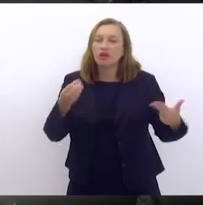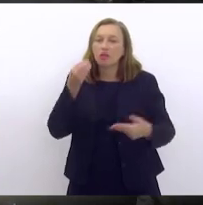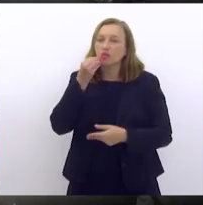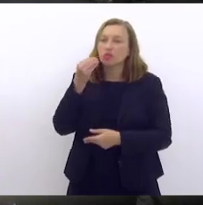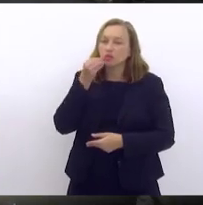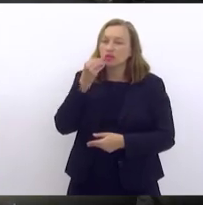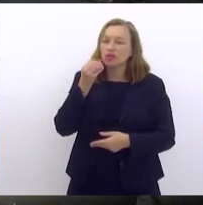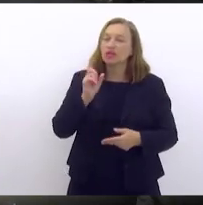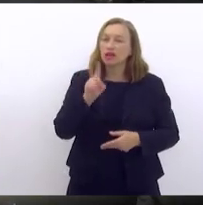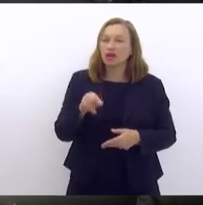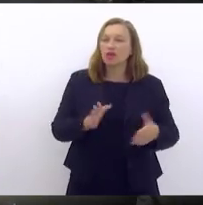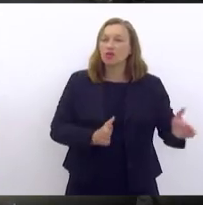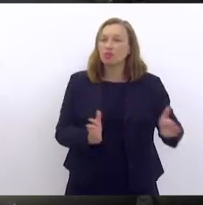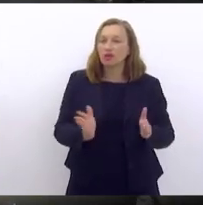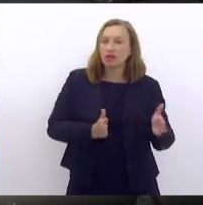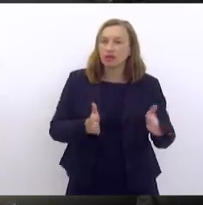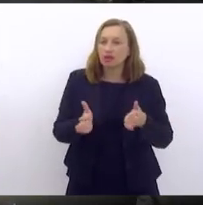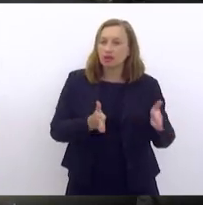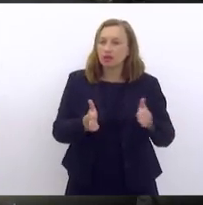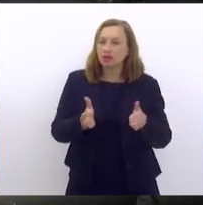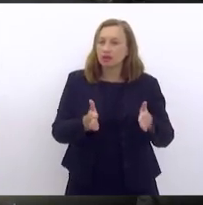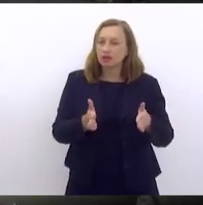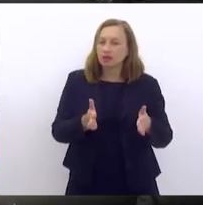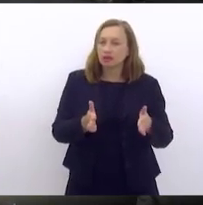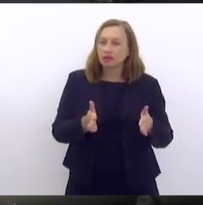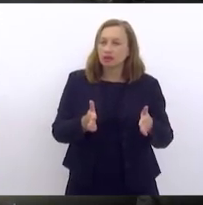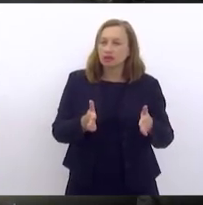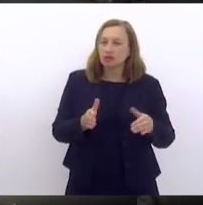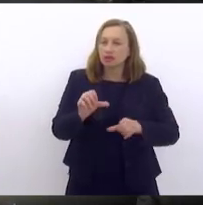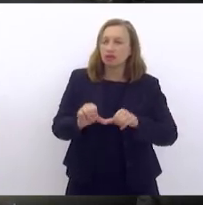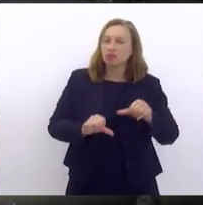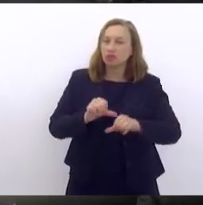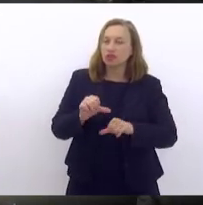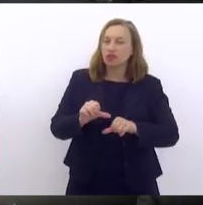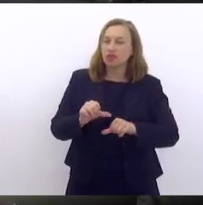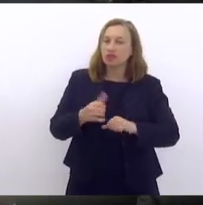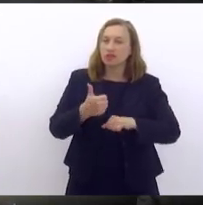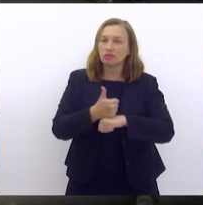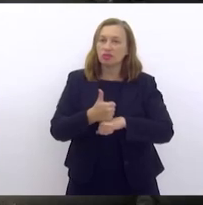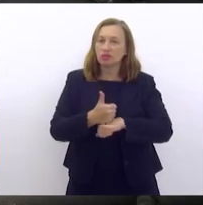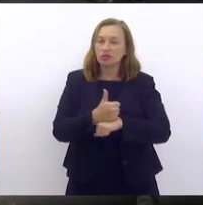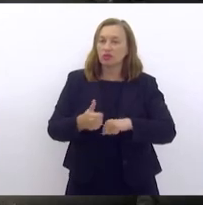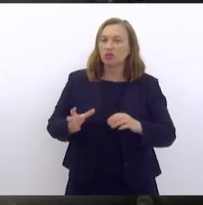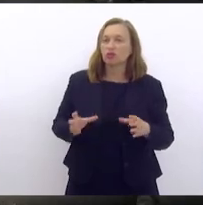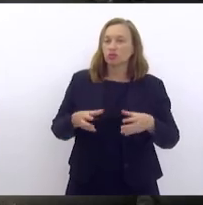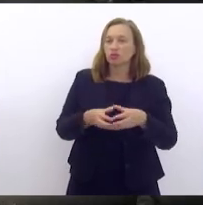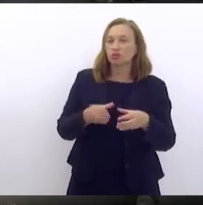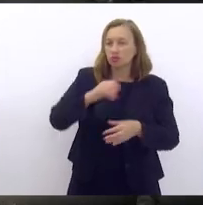o período em que se dá as promoções no Corpo de Bombeiro. Muito obrigada.